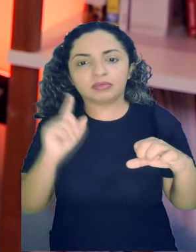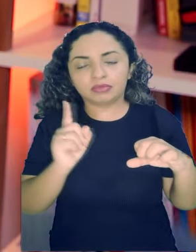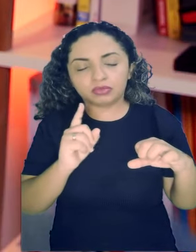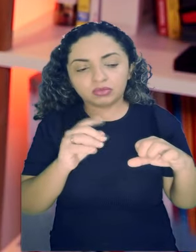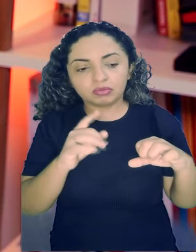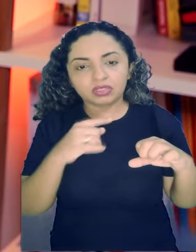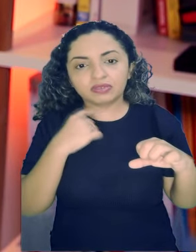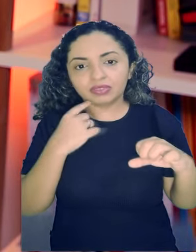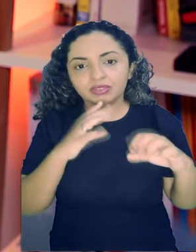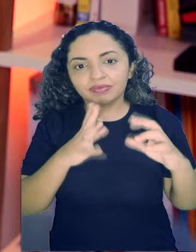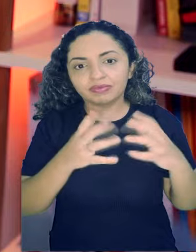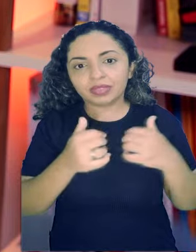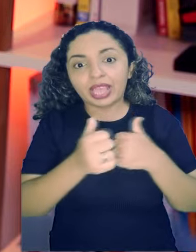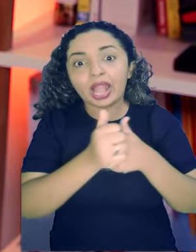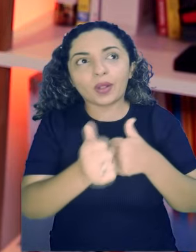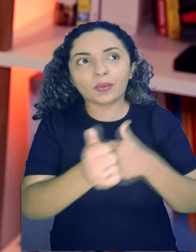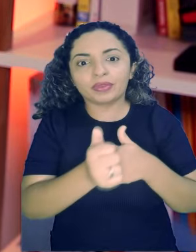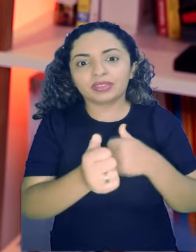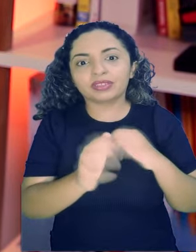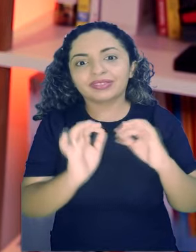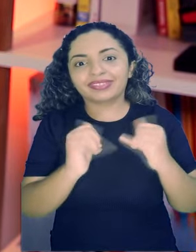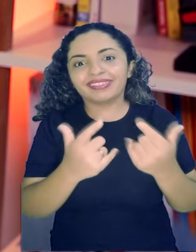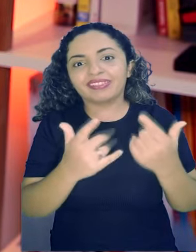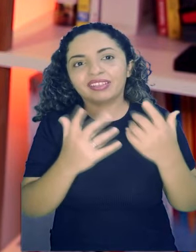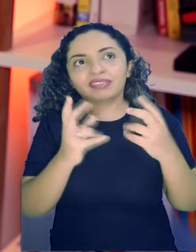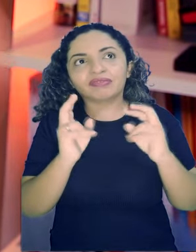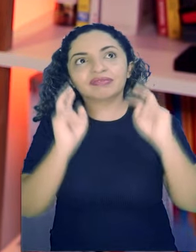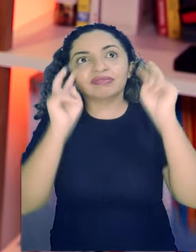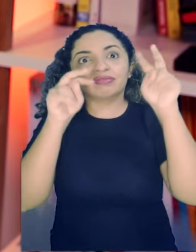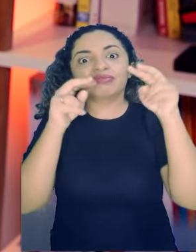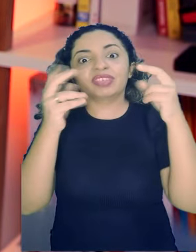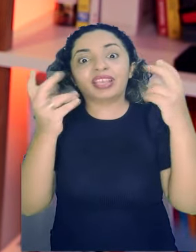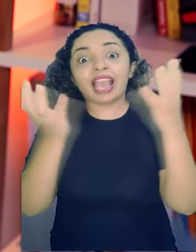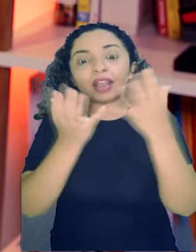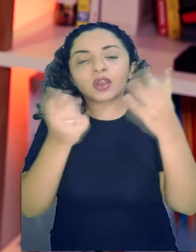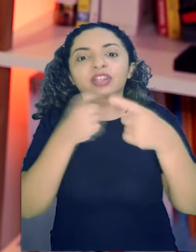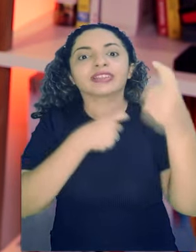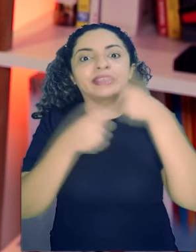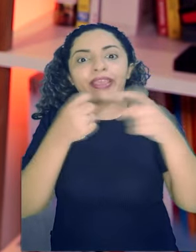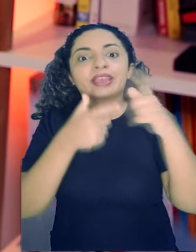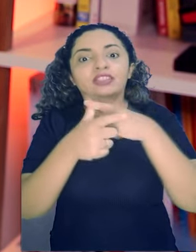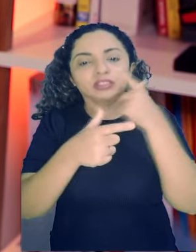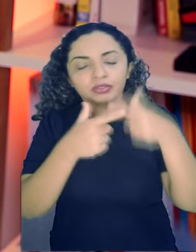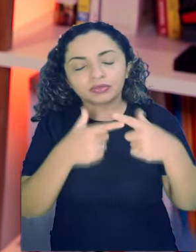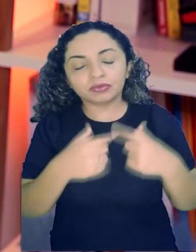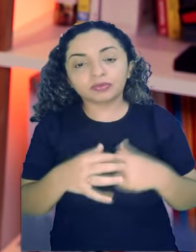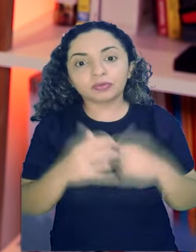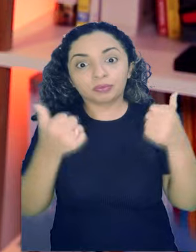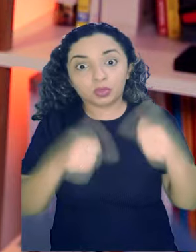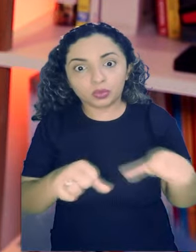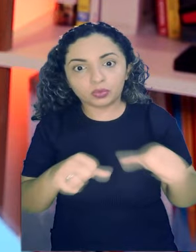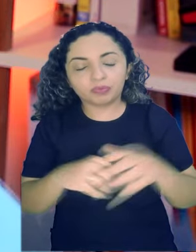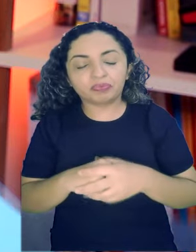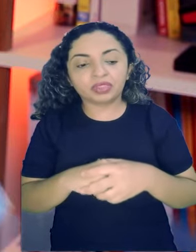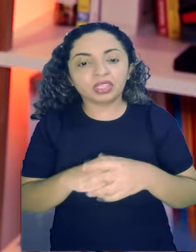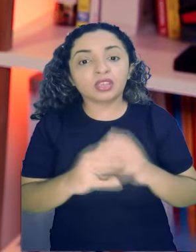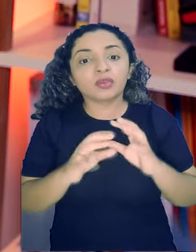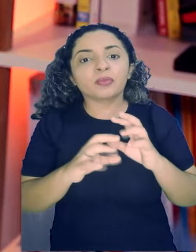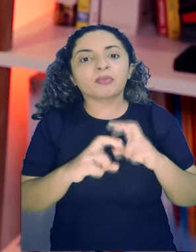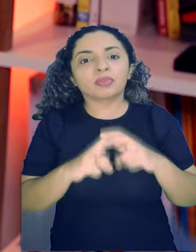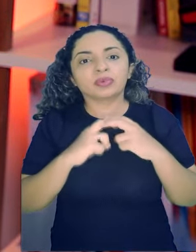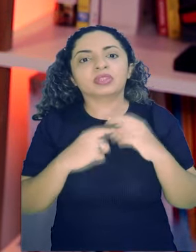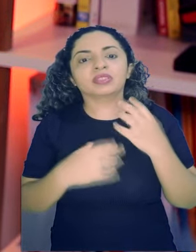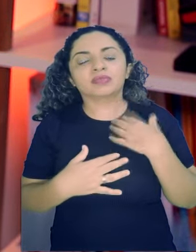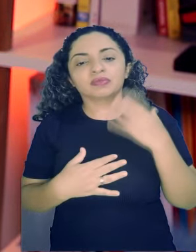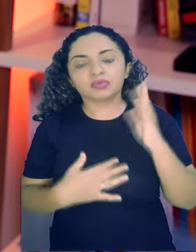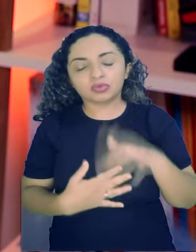tempo. Logicamente, ele não está acompanhando esse conflito, esse novo capítulo desse conflito, e que foi justamente o que me trouxe a